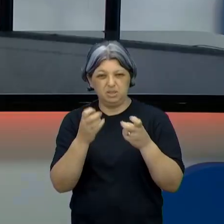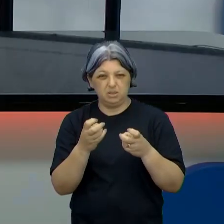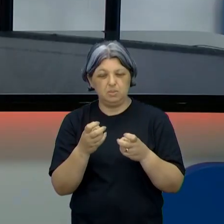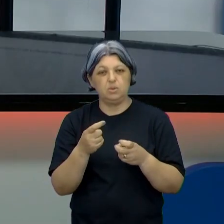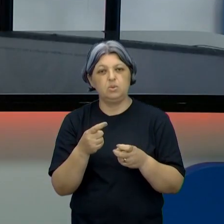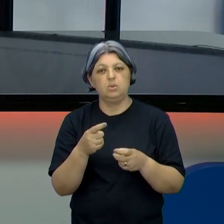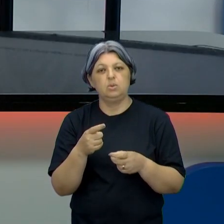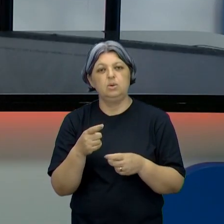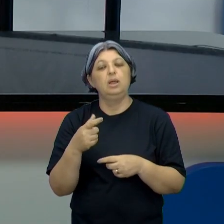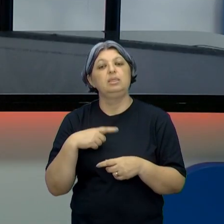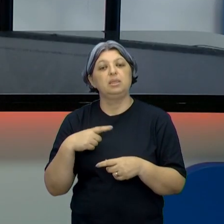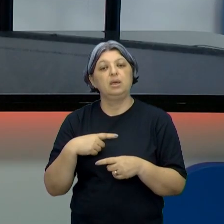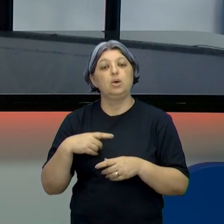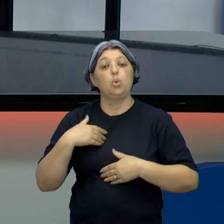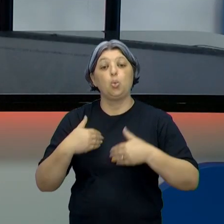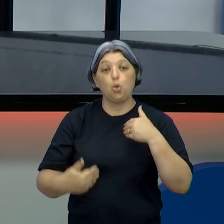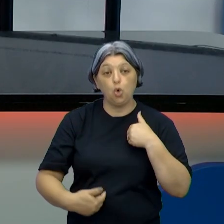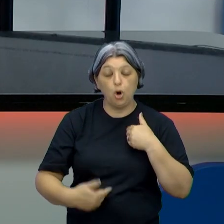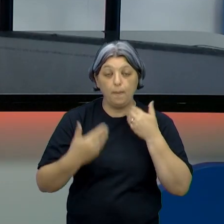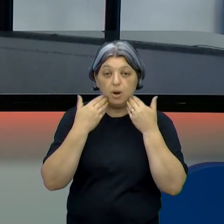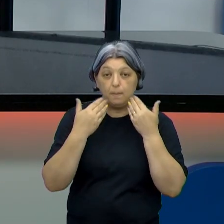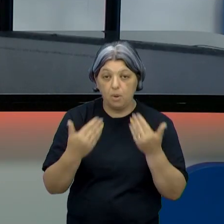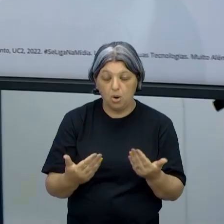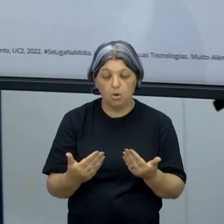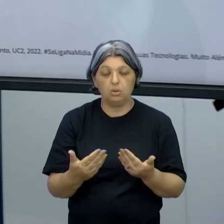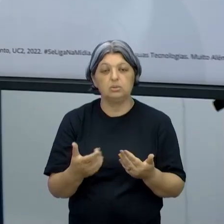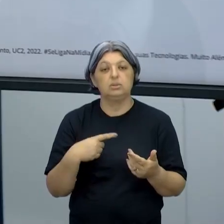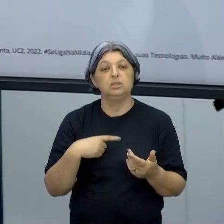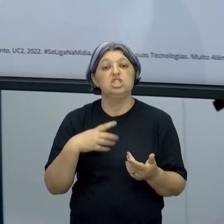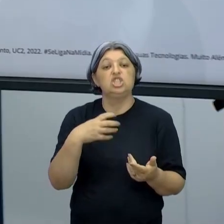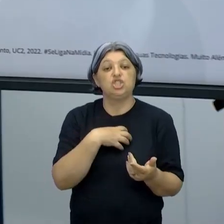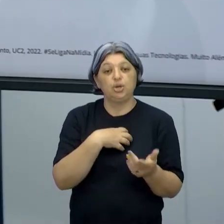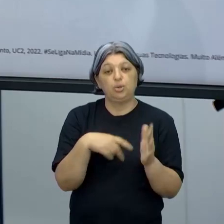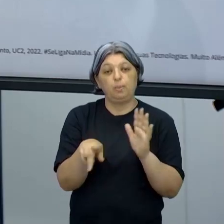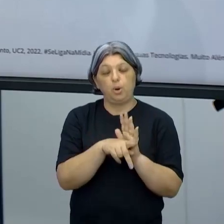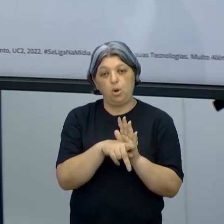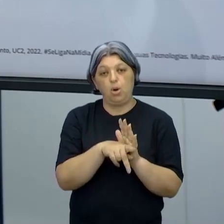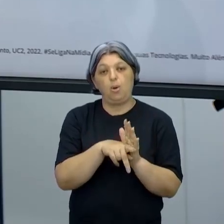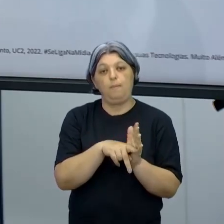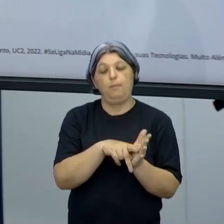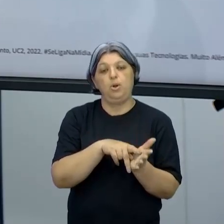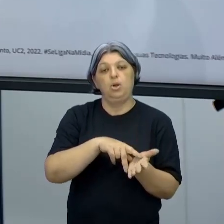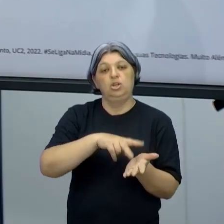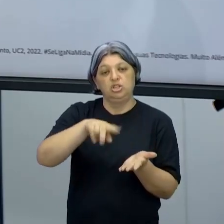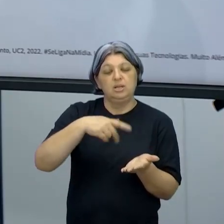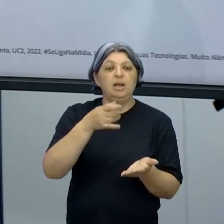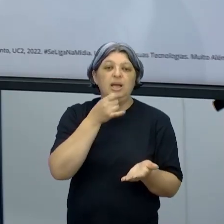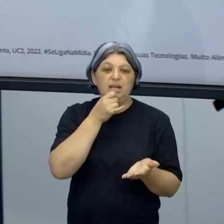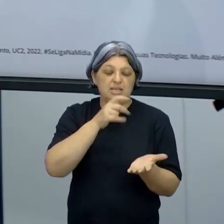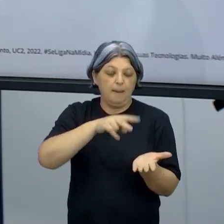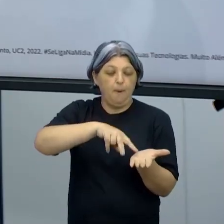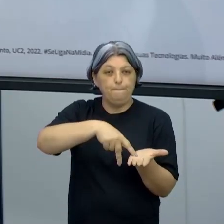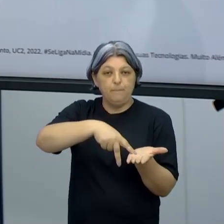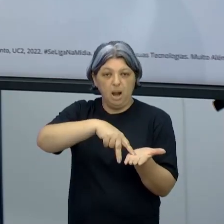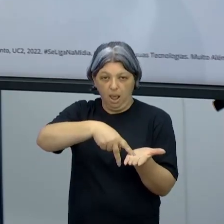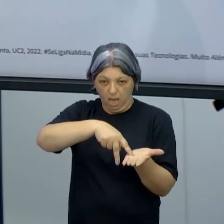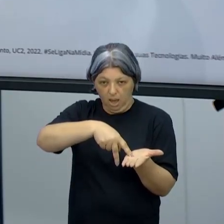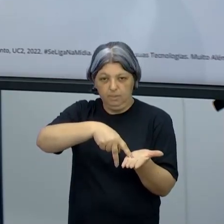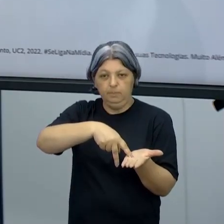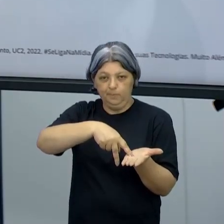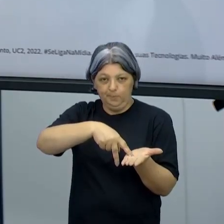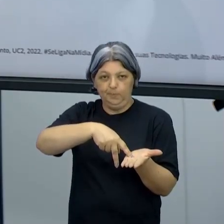que existe um corpo em evidência. Certo. E em alguns estilos de dança, por exemplo, o balé, que era uma dança mais clássica, e